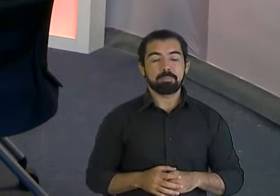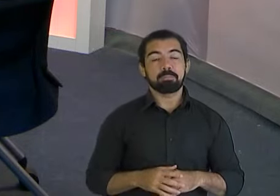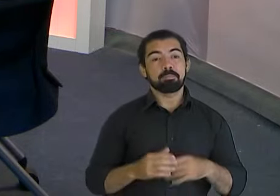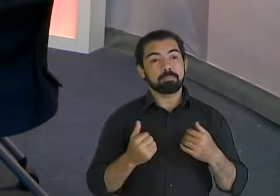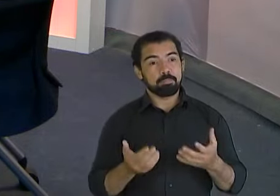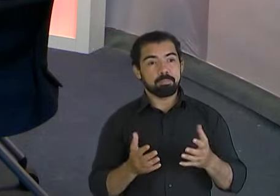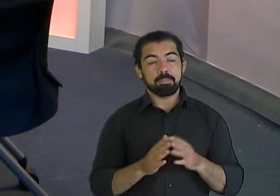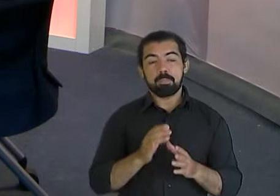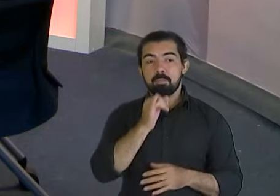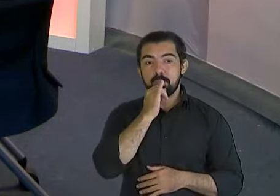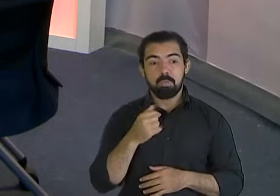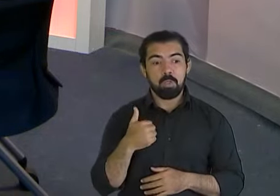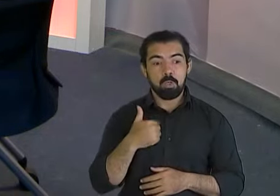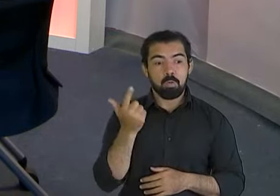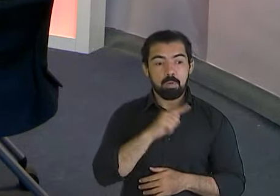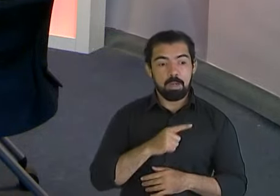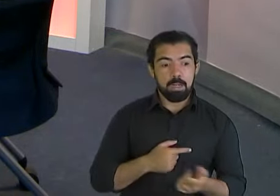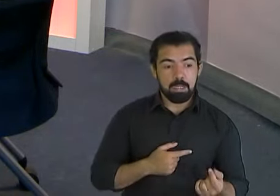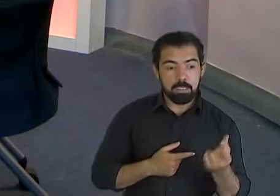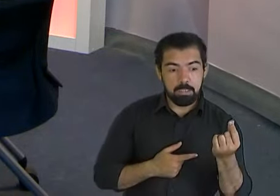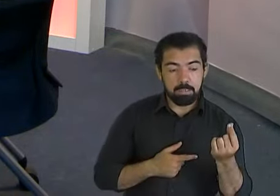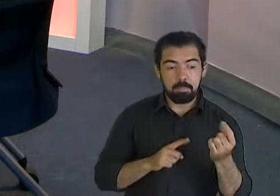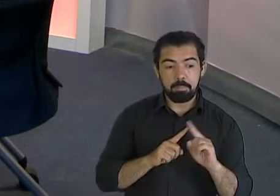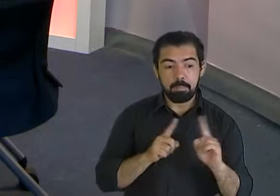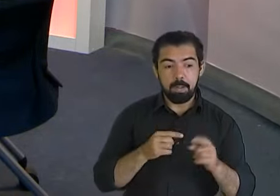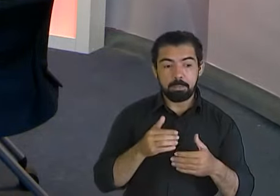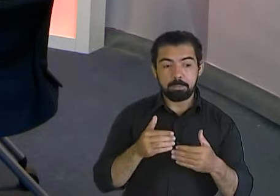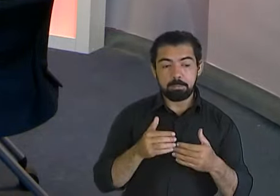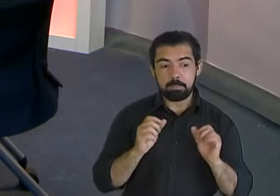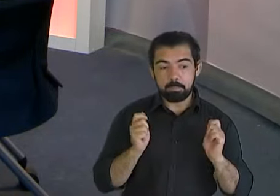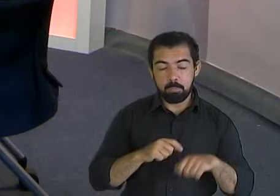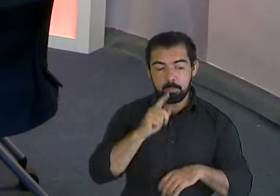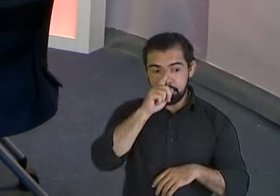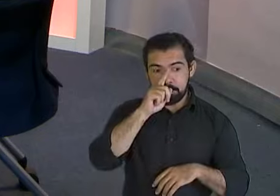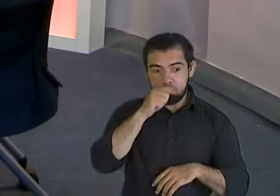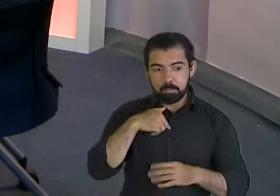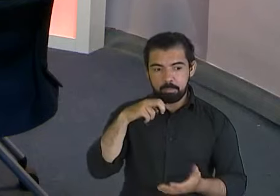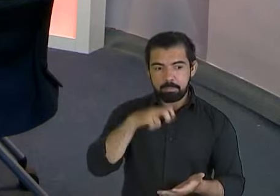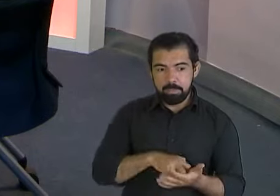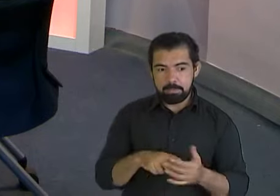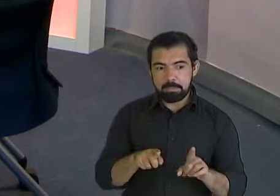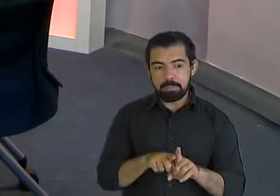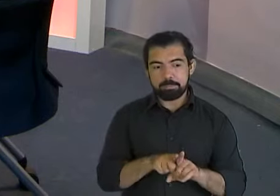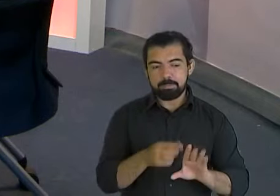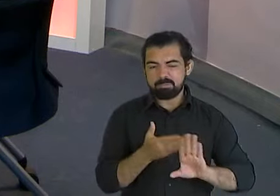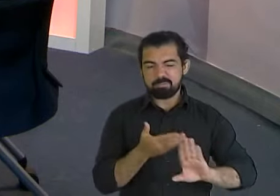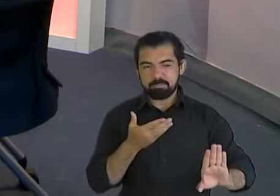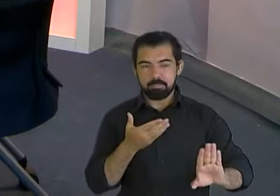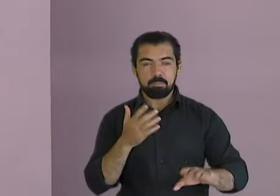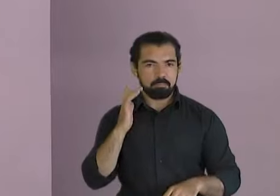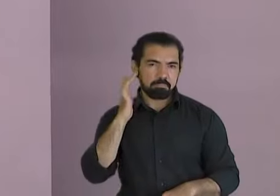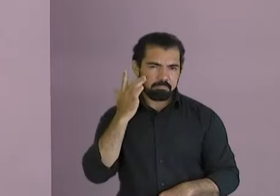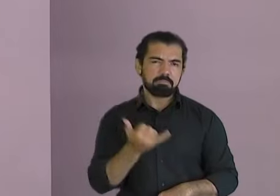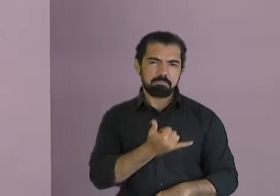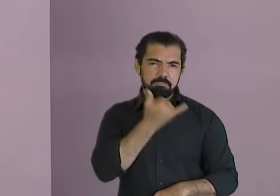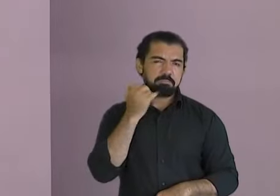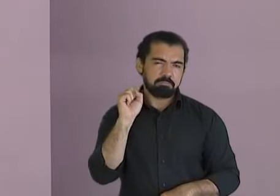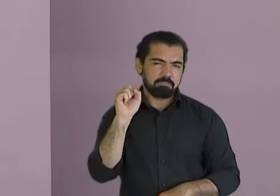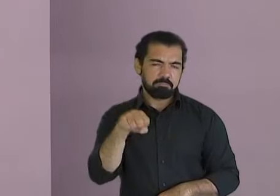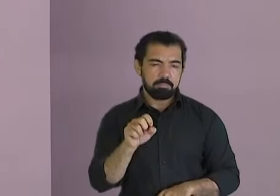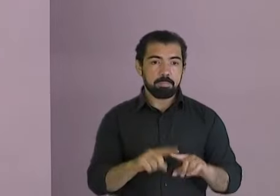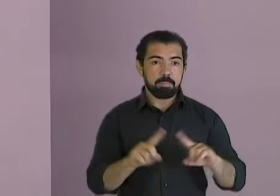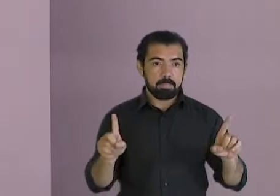né, eu vou ganhar dinheiro, mas corre o risco ali de eu ter uma tem pena maior. Tem que pagar no mínimo uma fiança, também, né? Talvez sim, mas acredito que